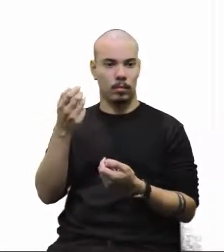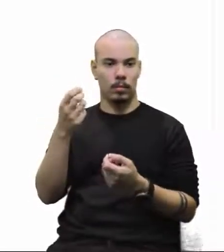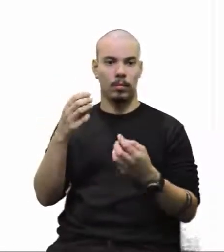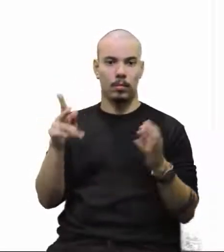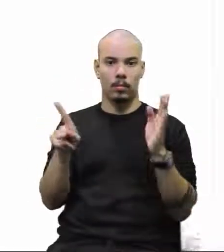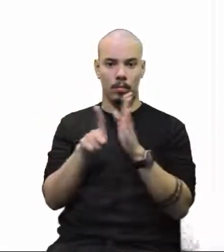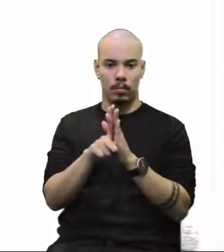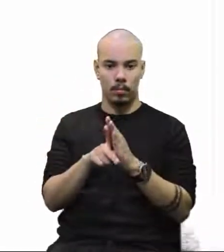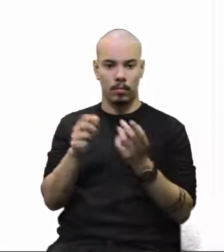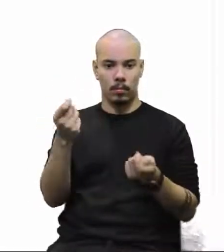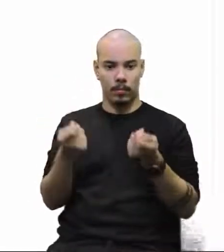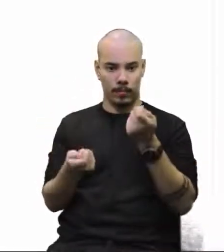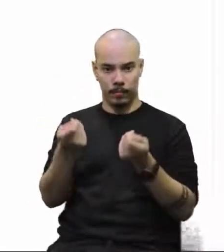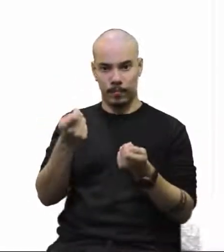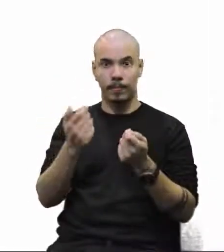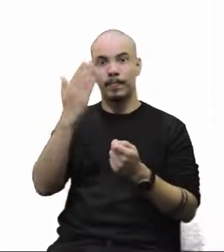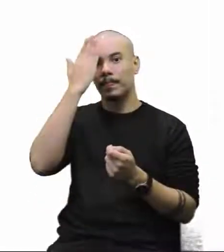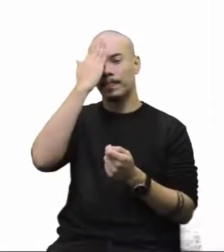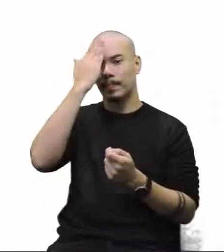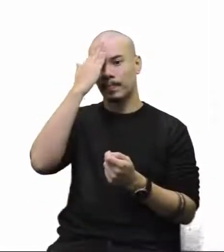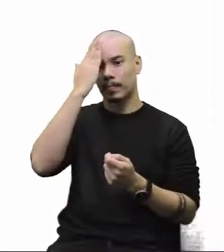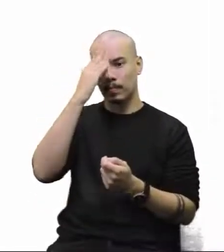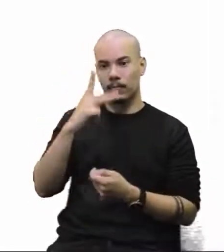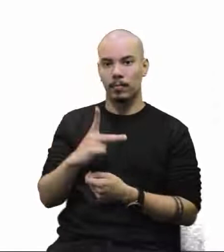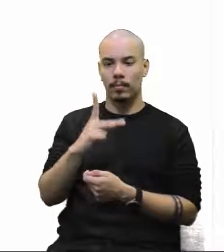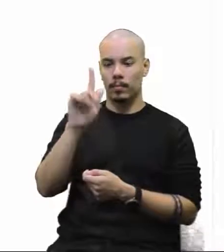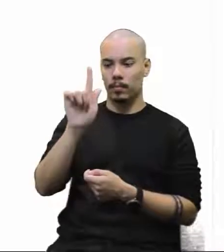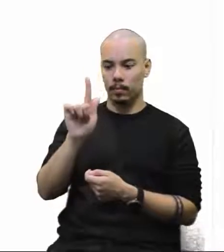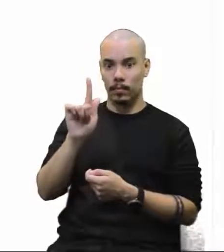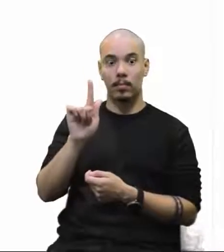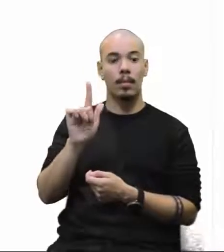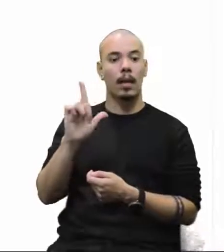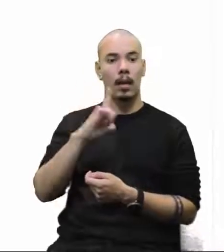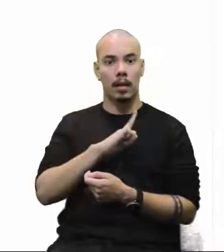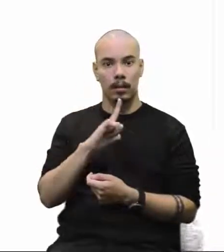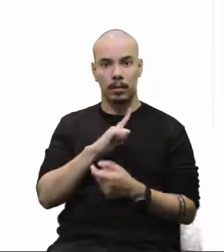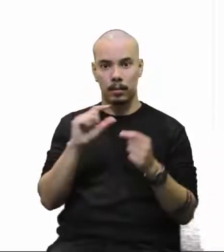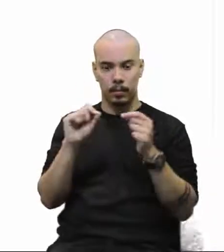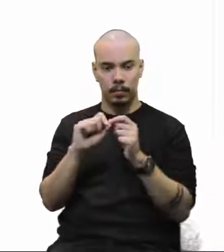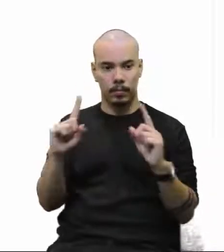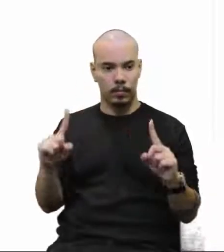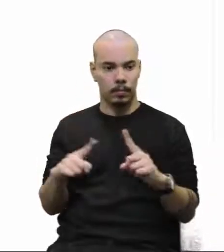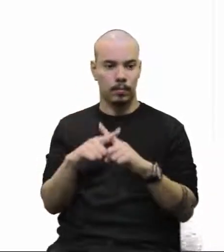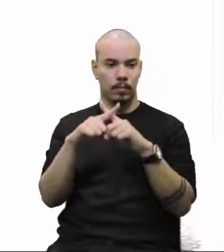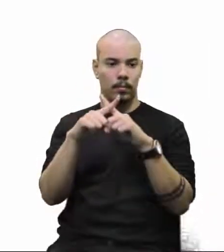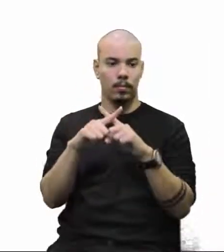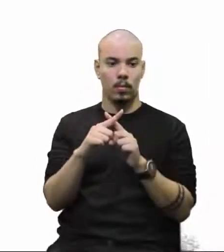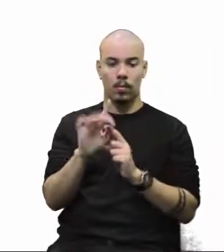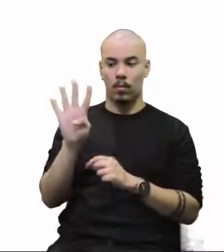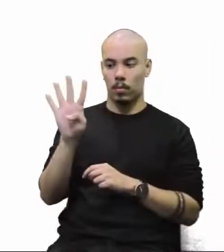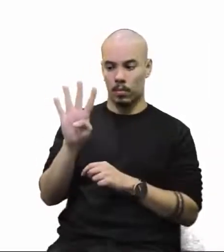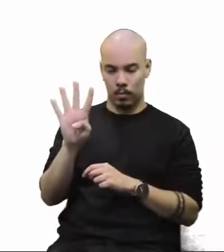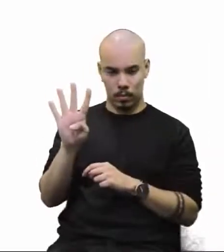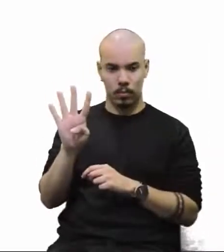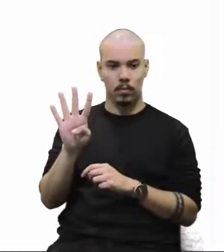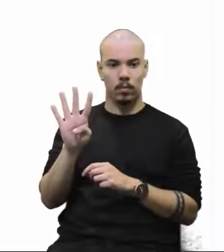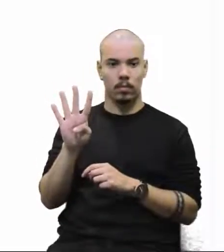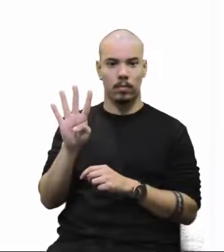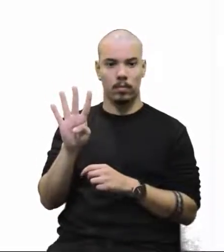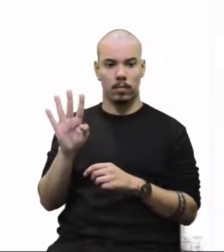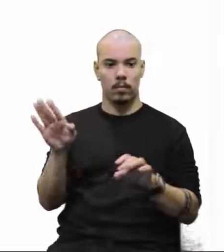quadrado. Aceleração da gravidade. Então, eu vou ter aqui, fazendo essa multiplicação, 4 e